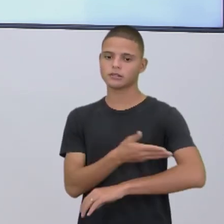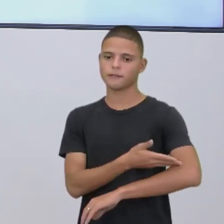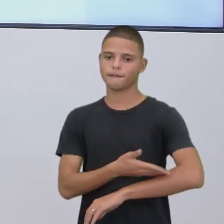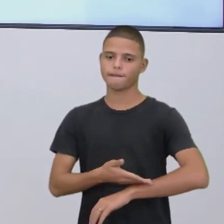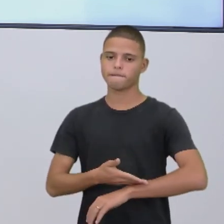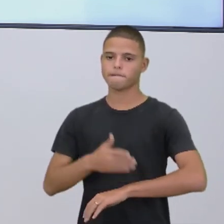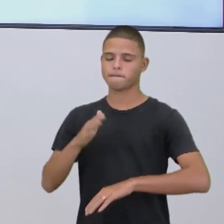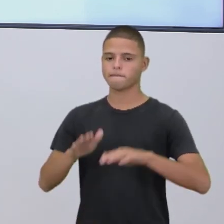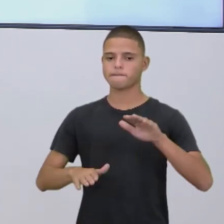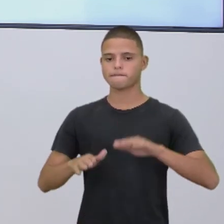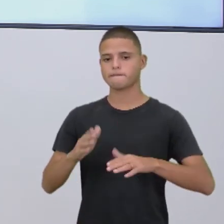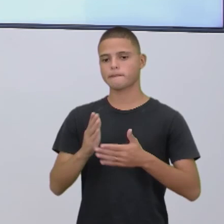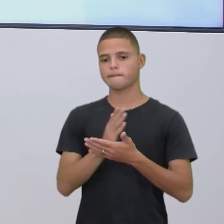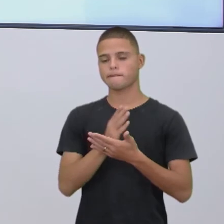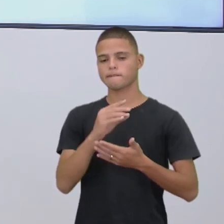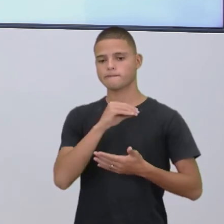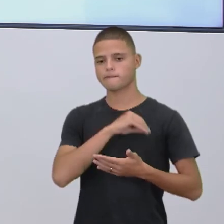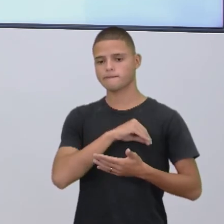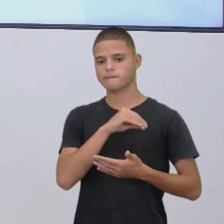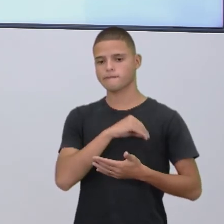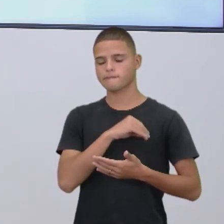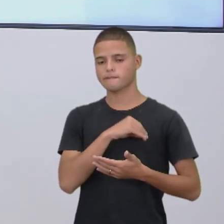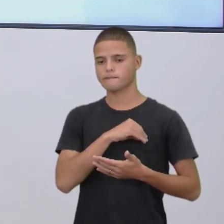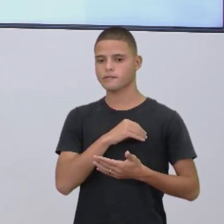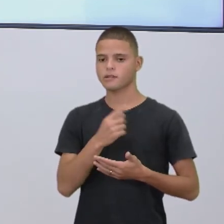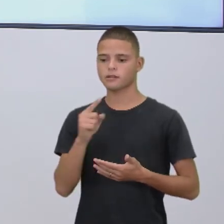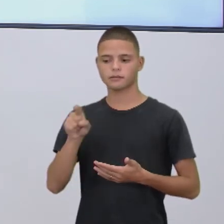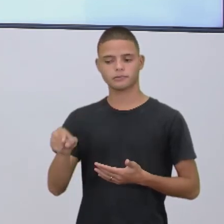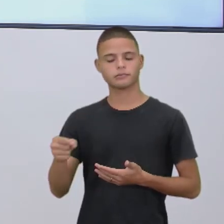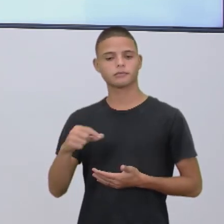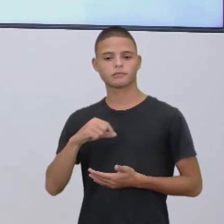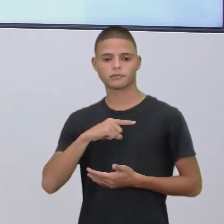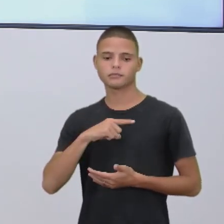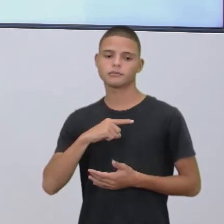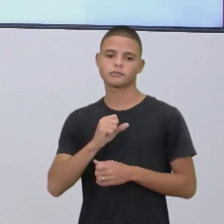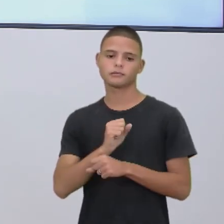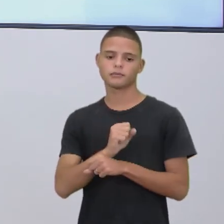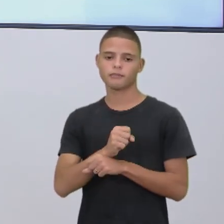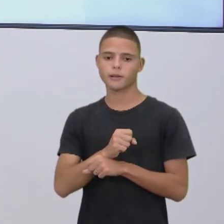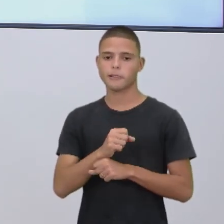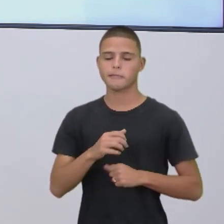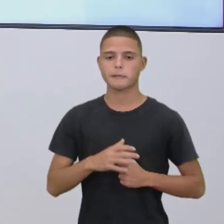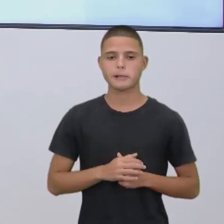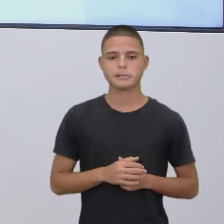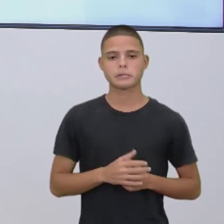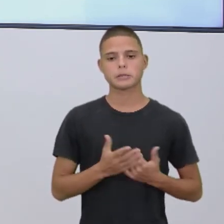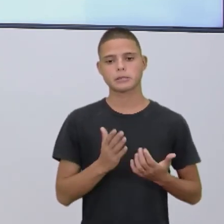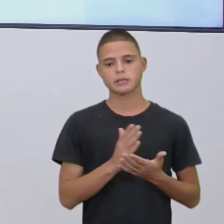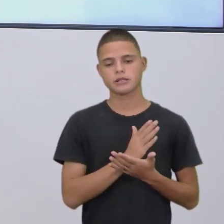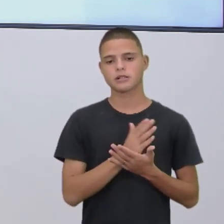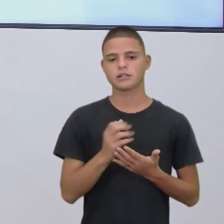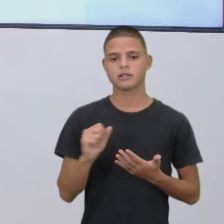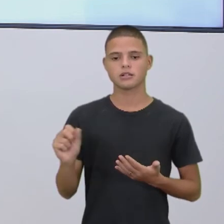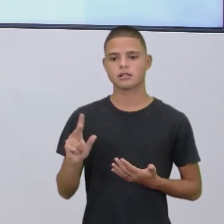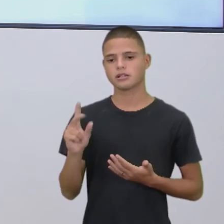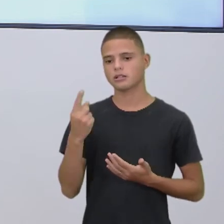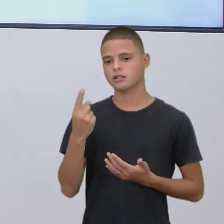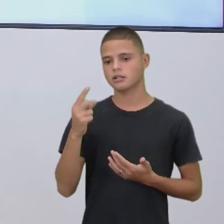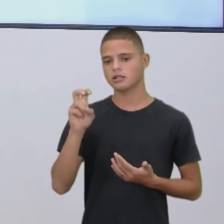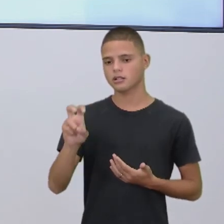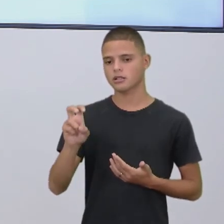ele vai receber valores fracionados, valores quebrados aí associados a valores numéricos, a valores decimais. Eu posso ganhar R$